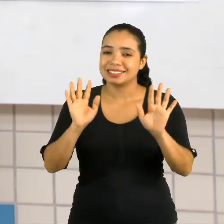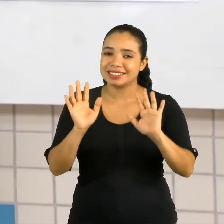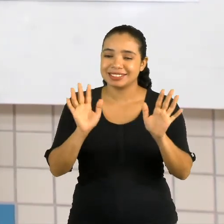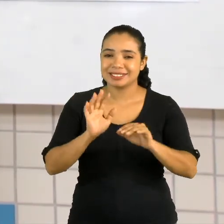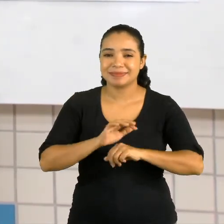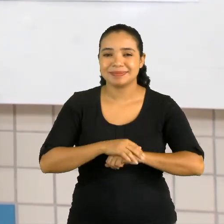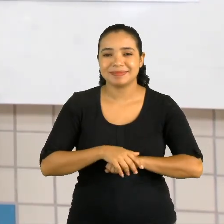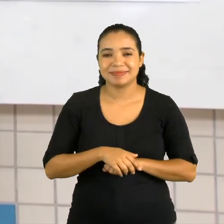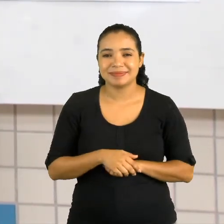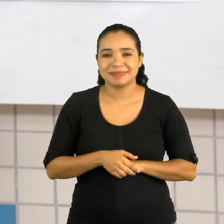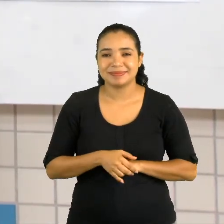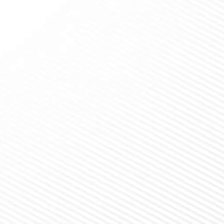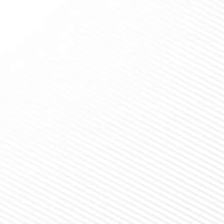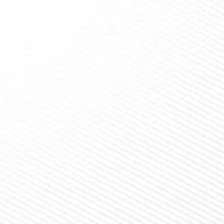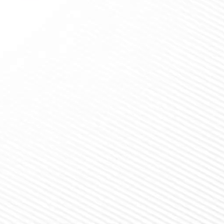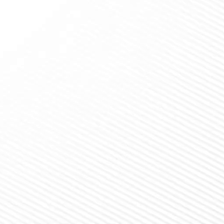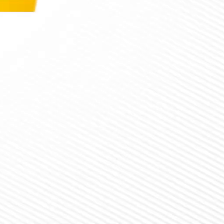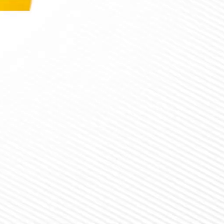Tchau!